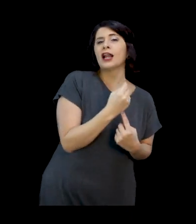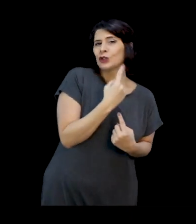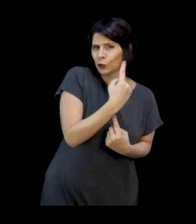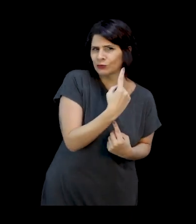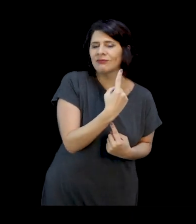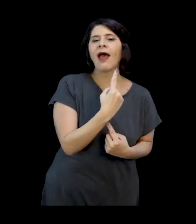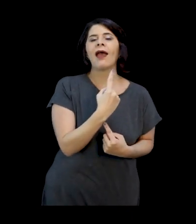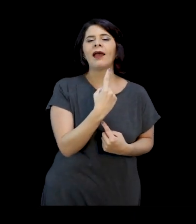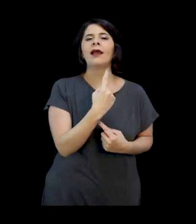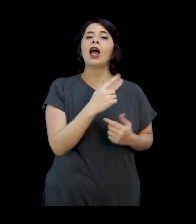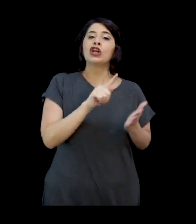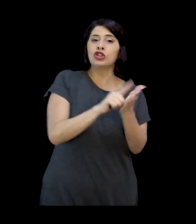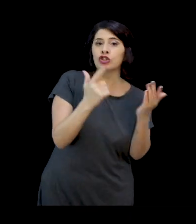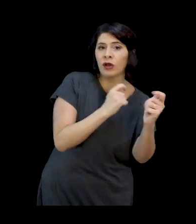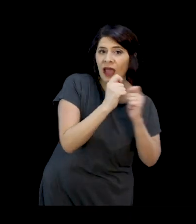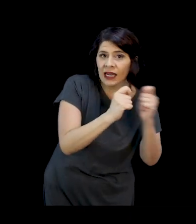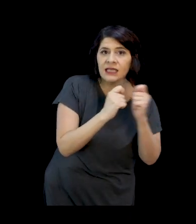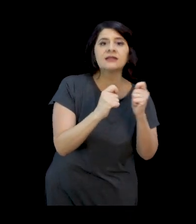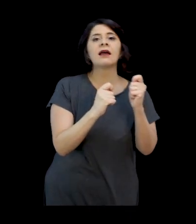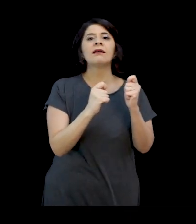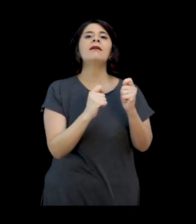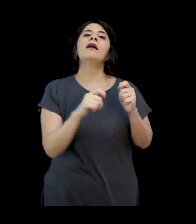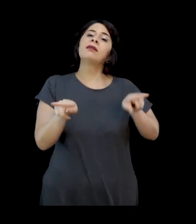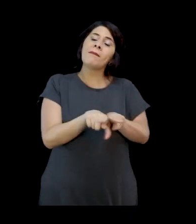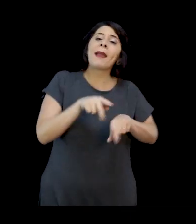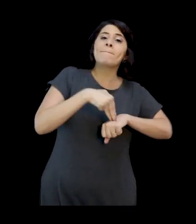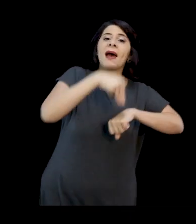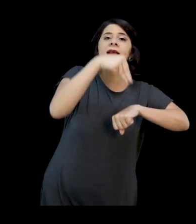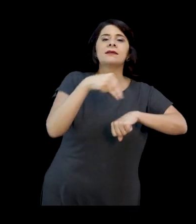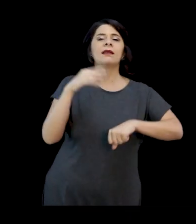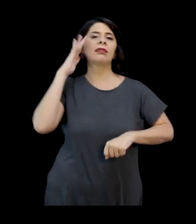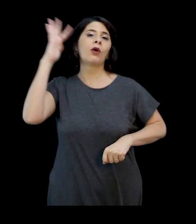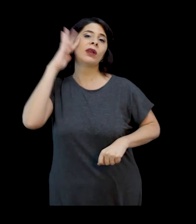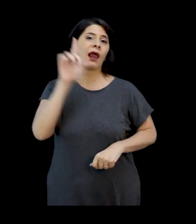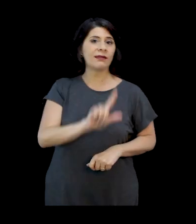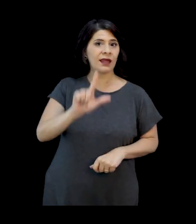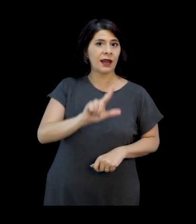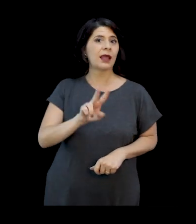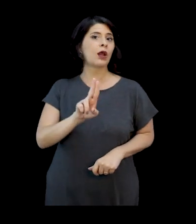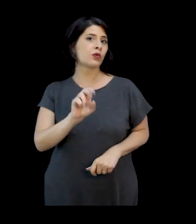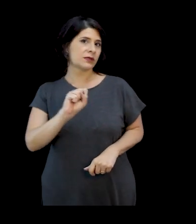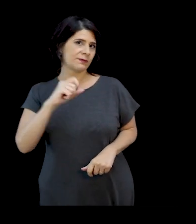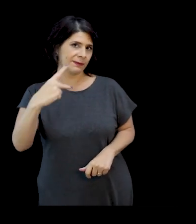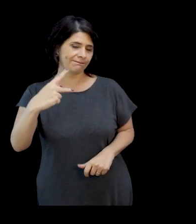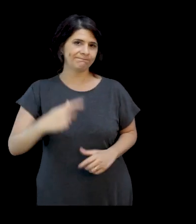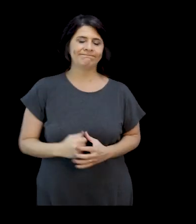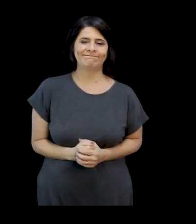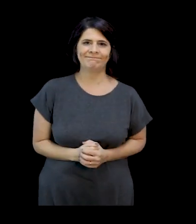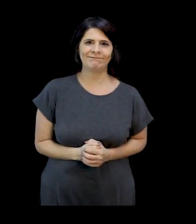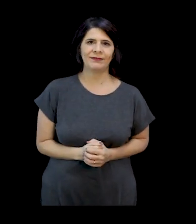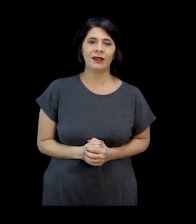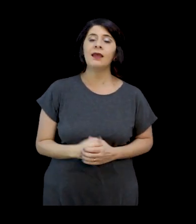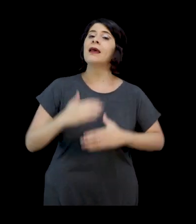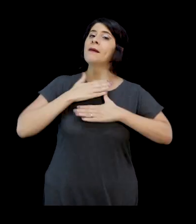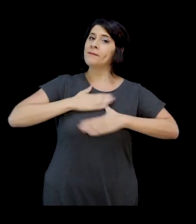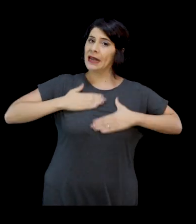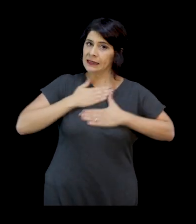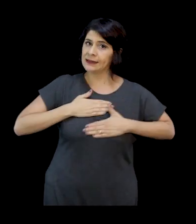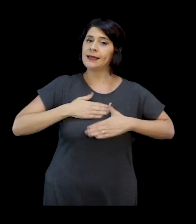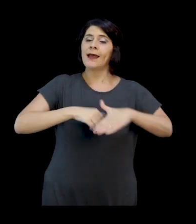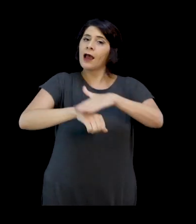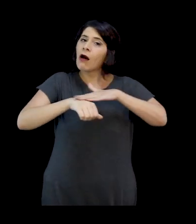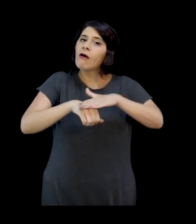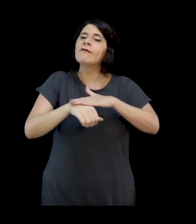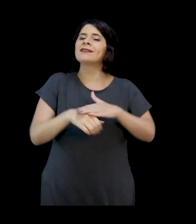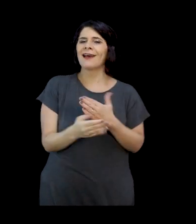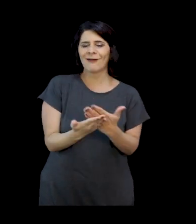Eu passo a palavra para Teixeira Coelho. Um prazer poder conversar com você depois